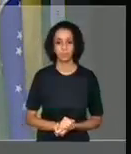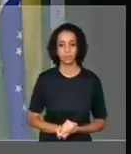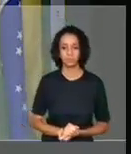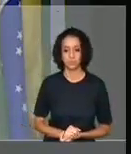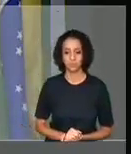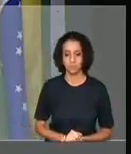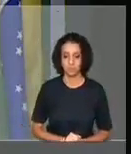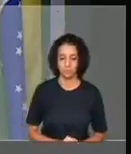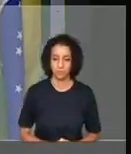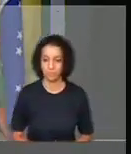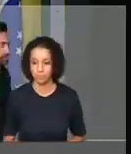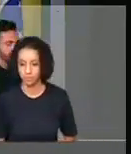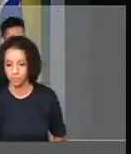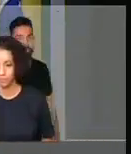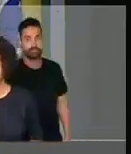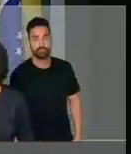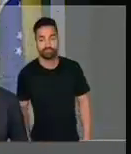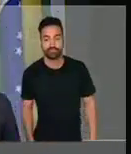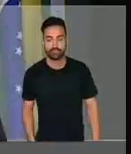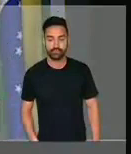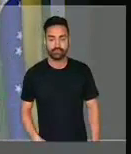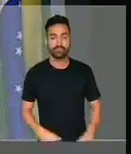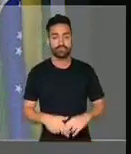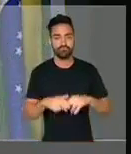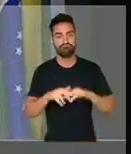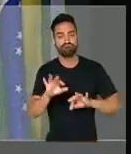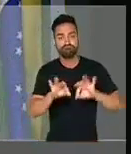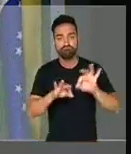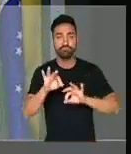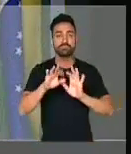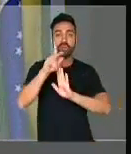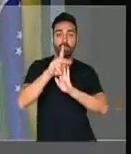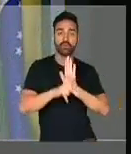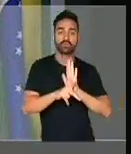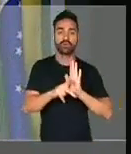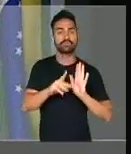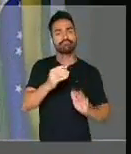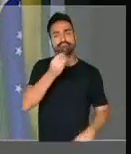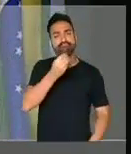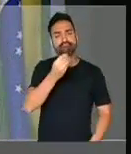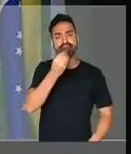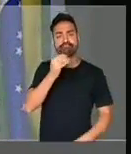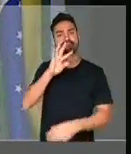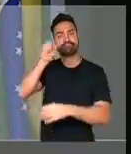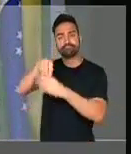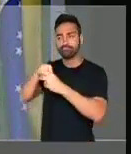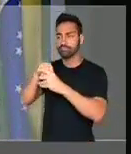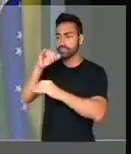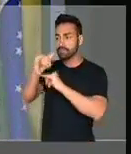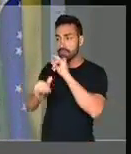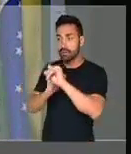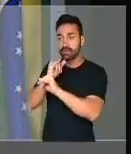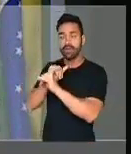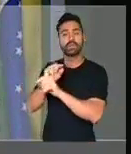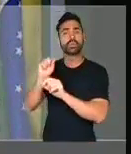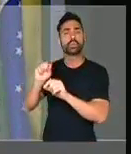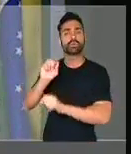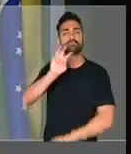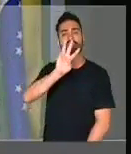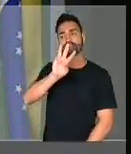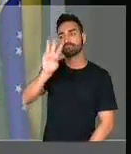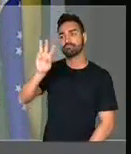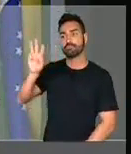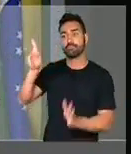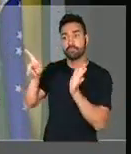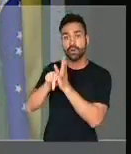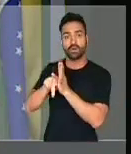elaborei esse projeto, dizendo assim, eu ficava imaginando, por que não ter na internet, na rede mundial de computadores, um